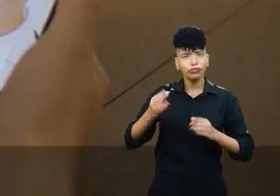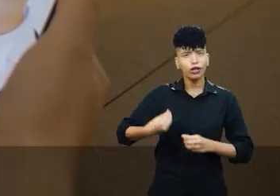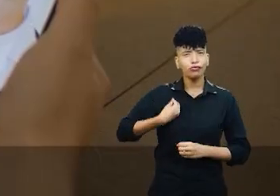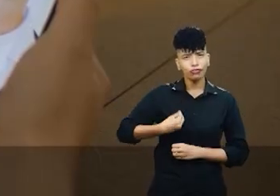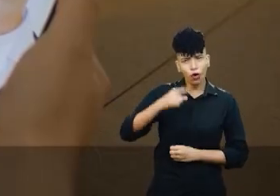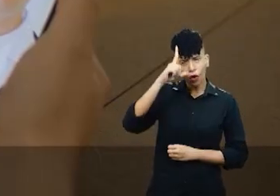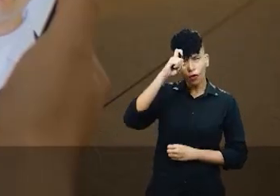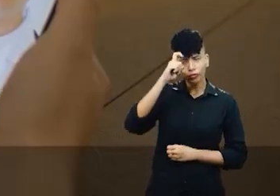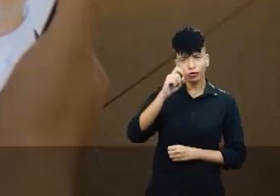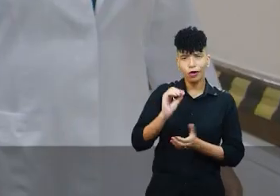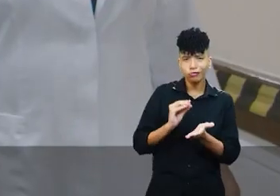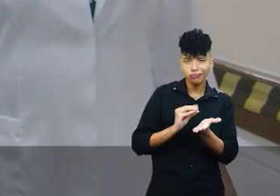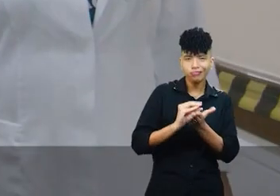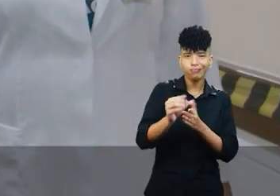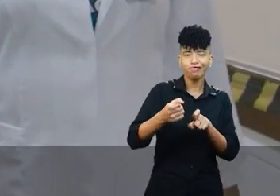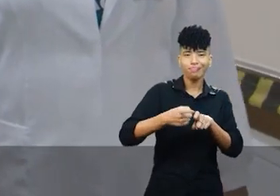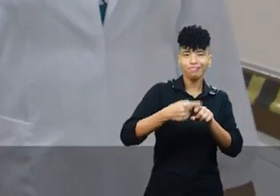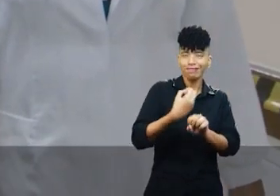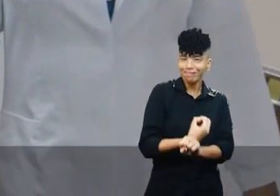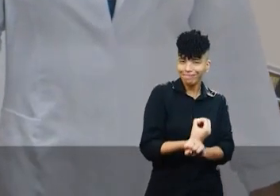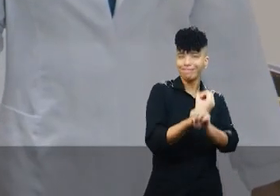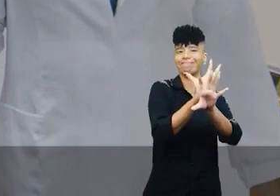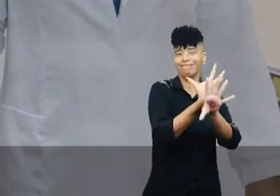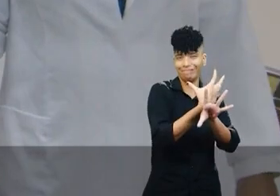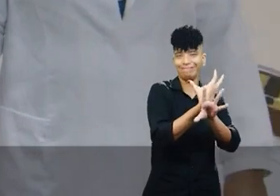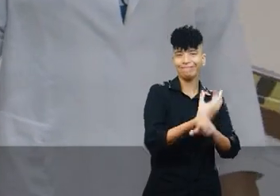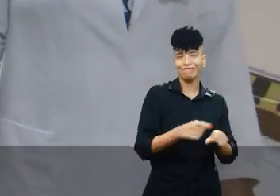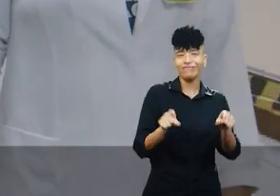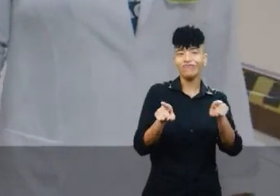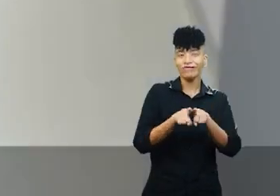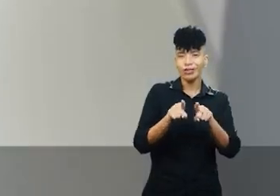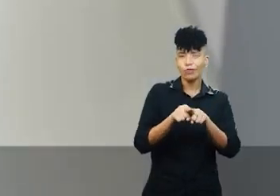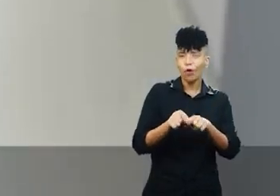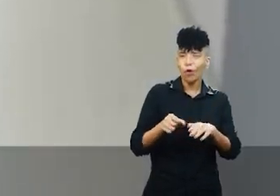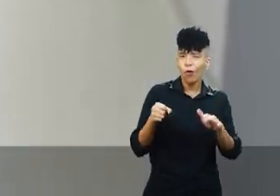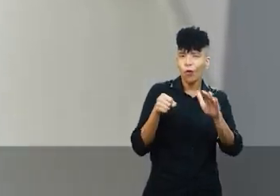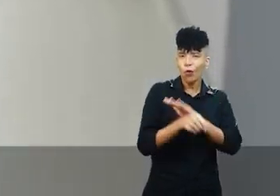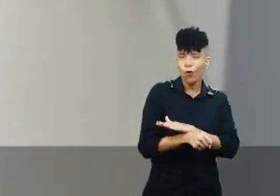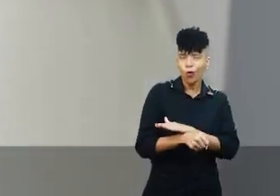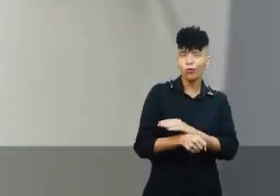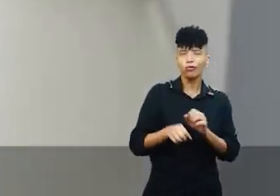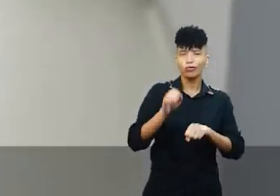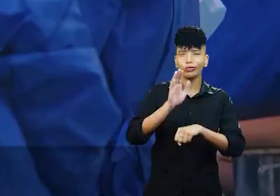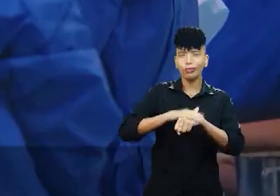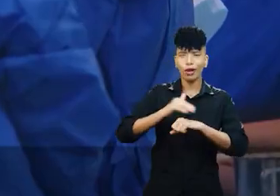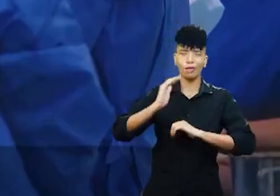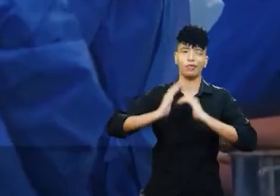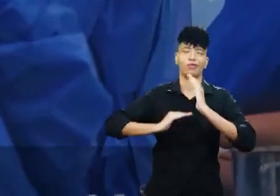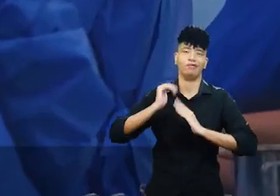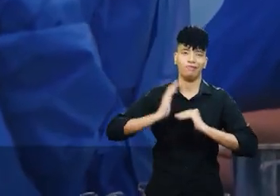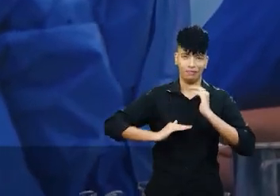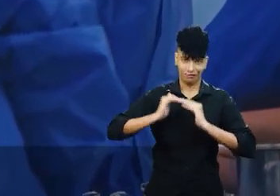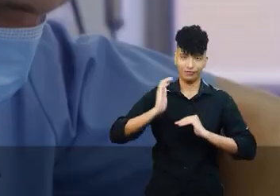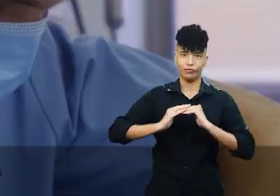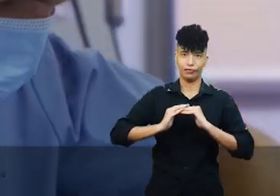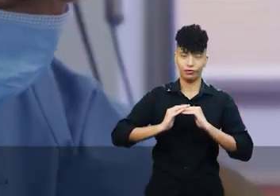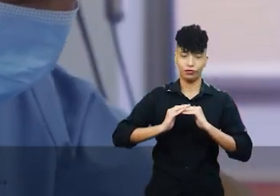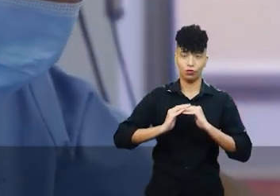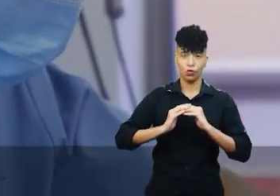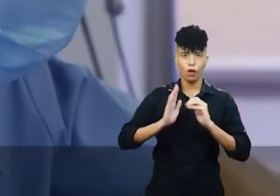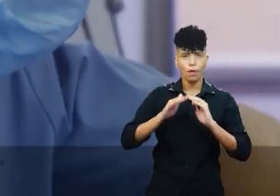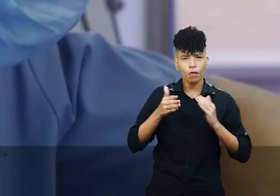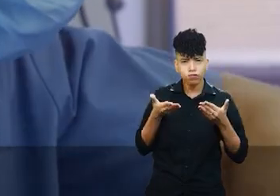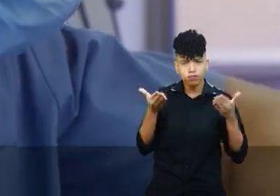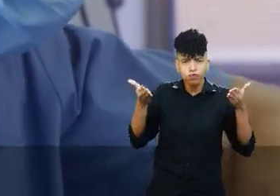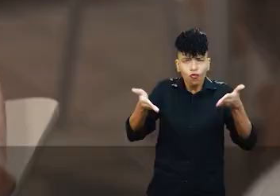investir em telemedicina e fazer concursos públicos para contratar mais profissionais. O atendimento será mais rápido